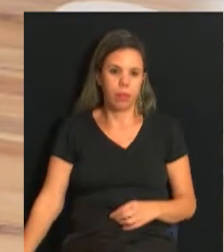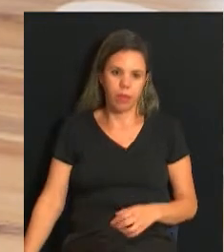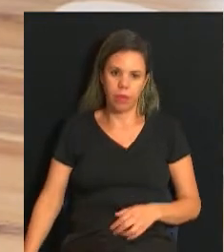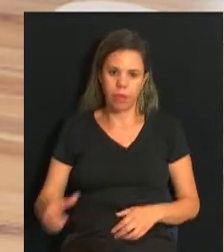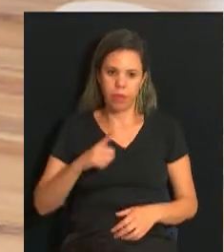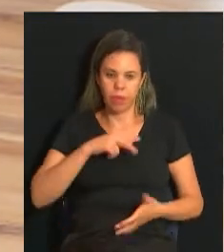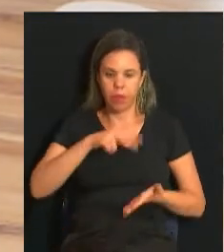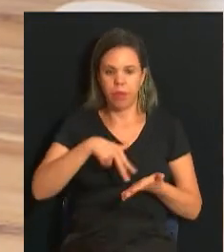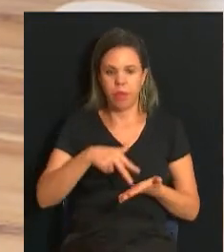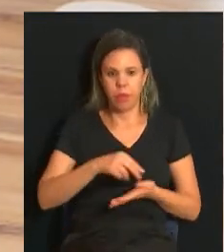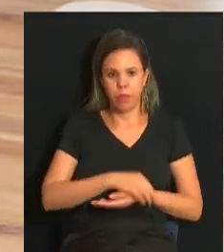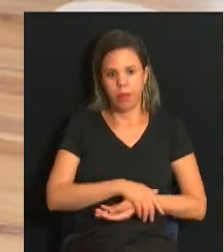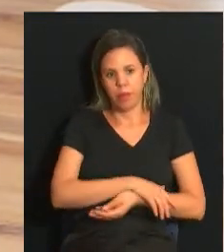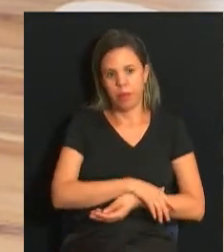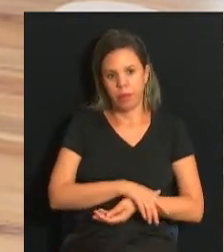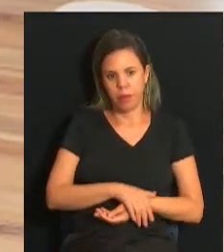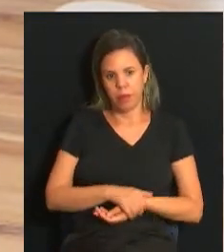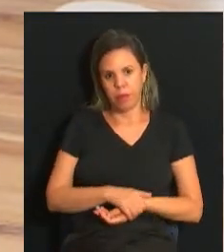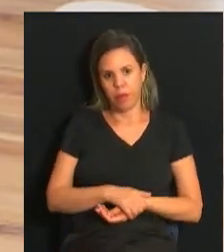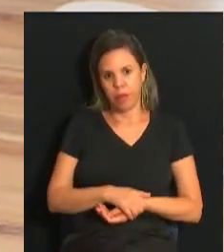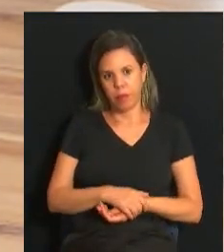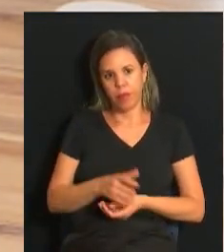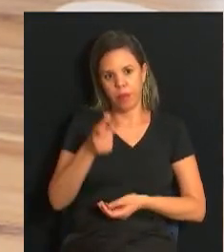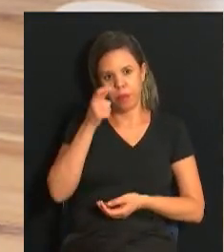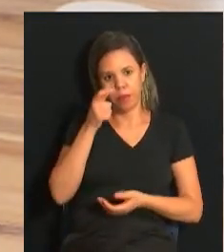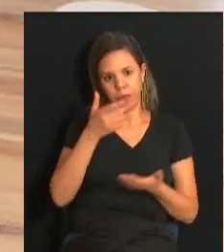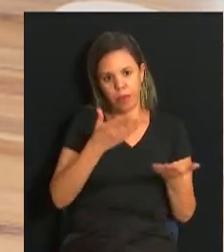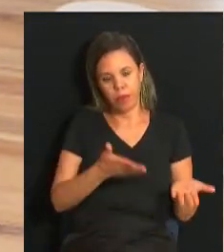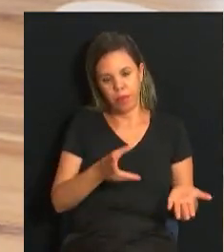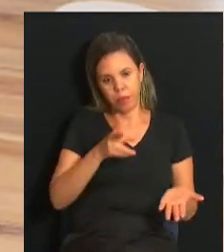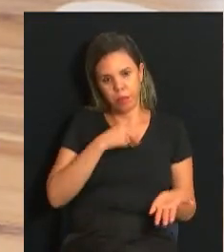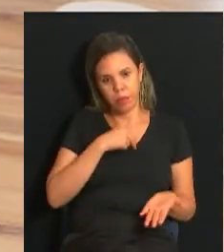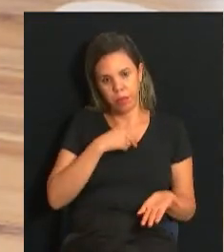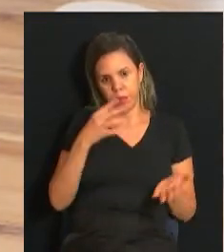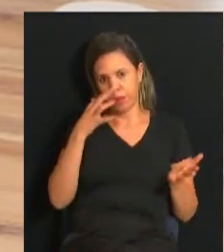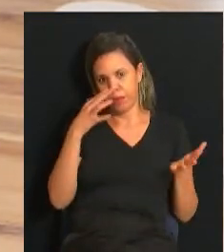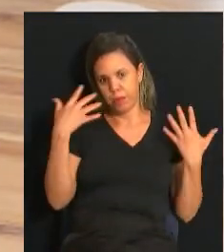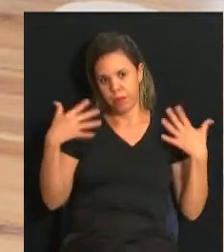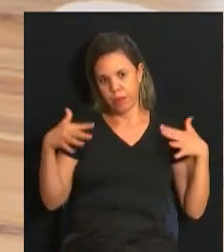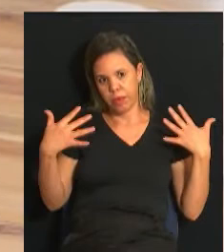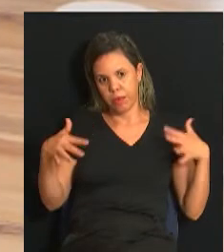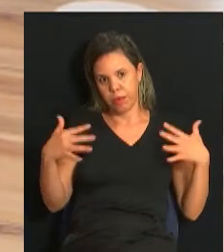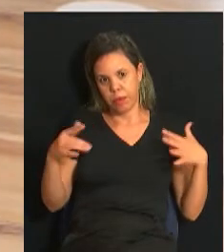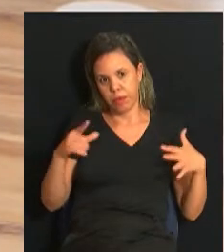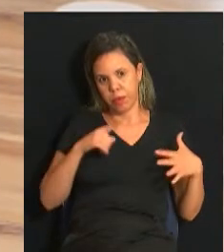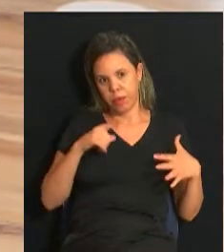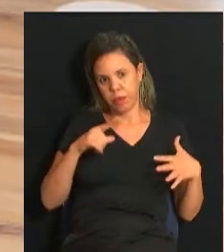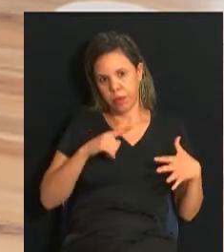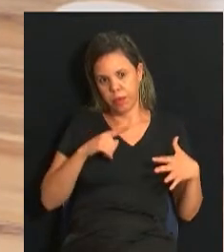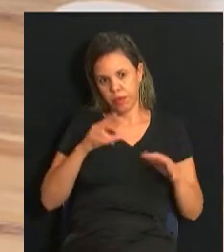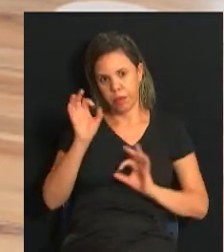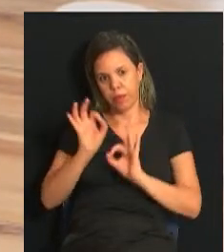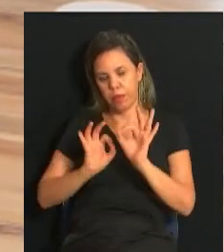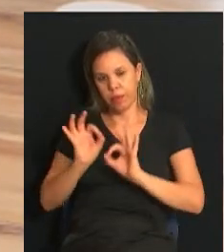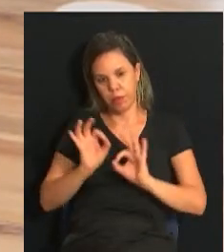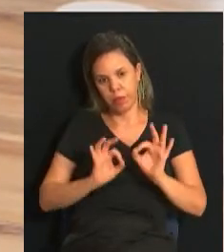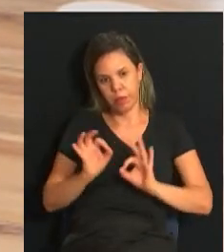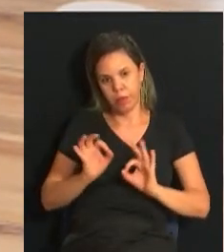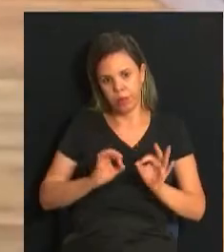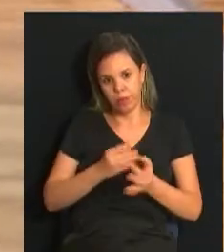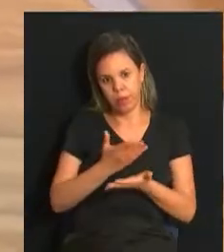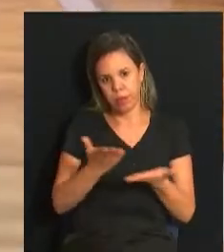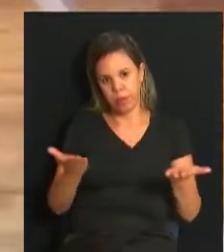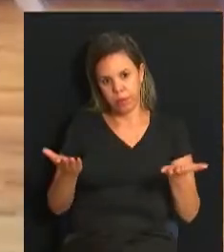tem a dança e tudo mais que a gente olha aquilo lá fala meu Deus do céu tem que ter um super preparo e